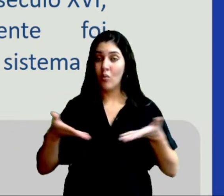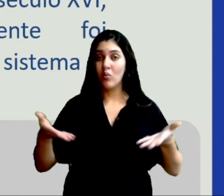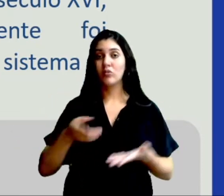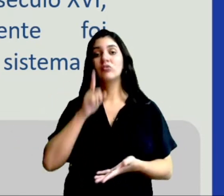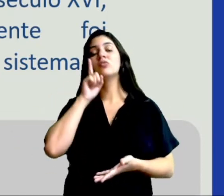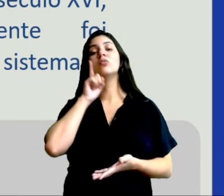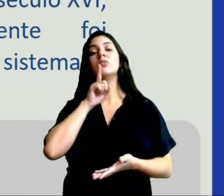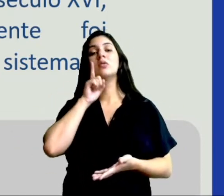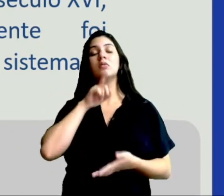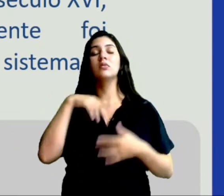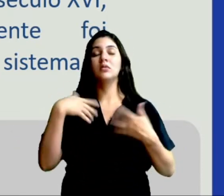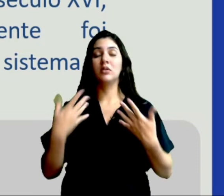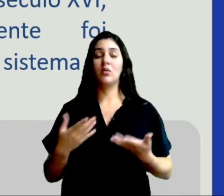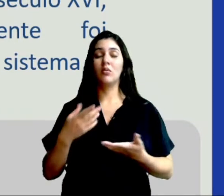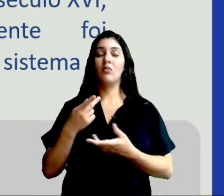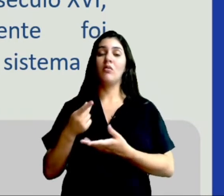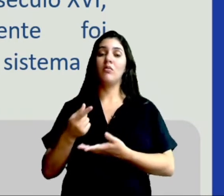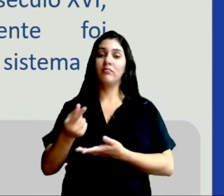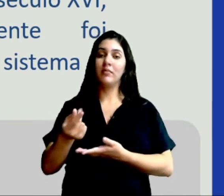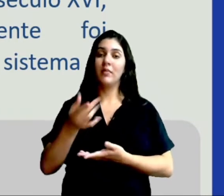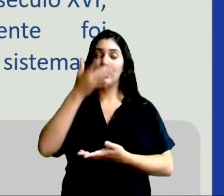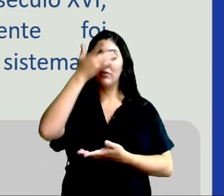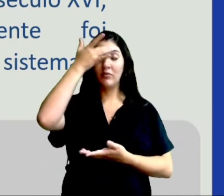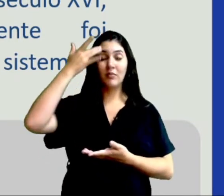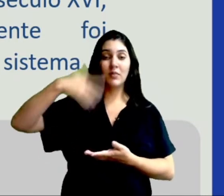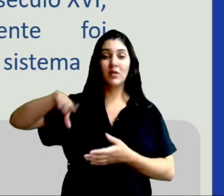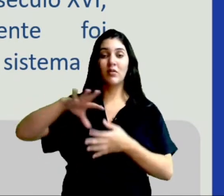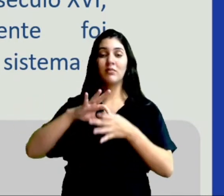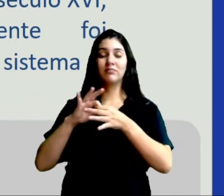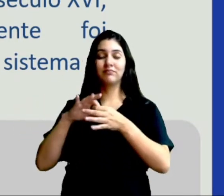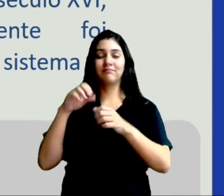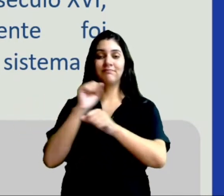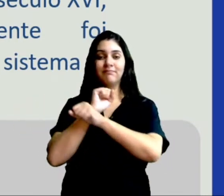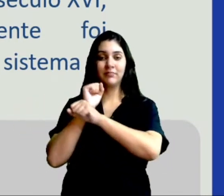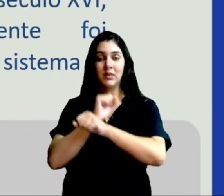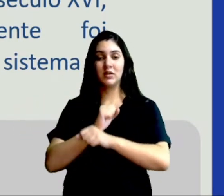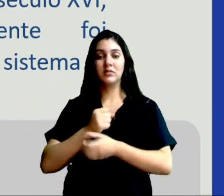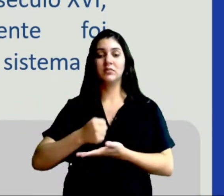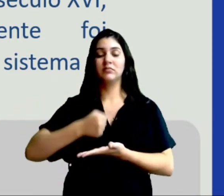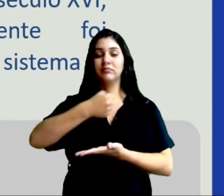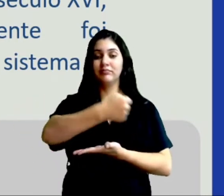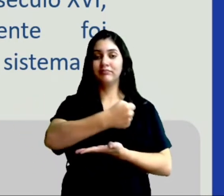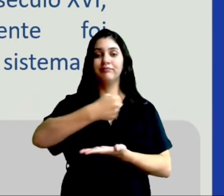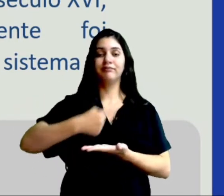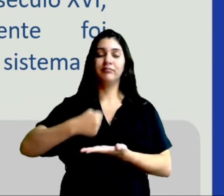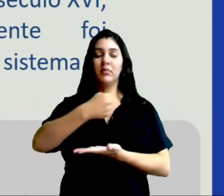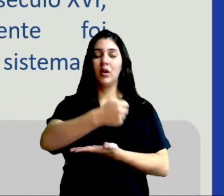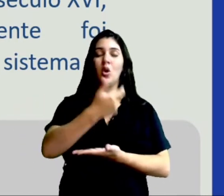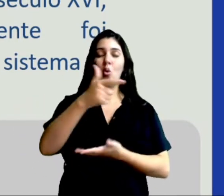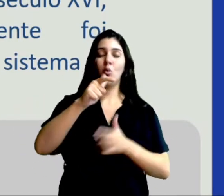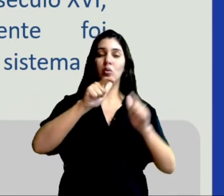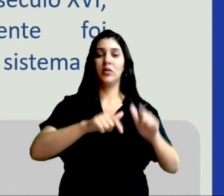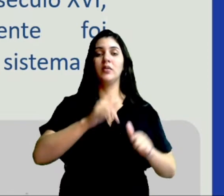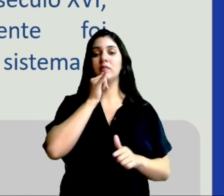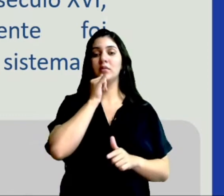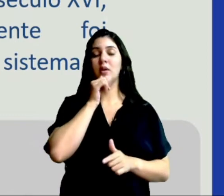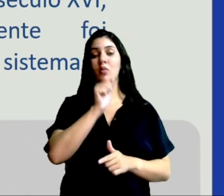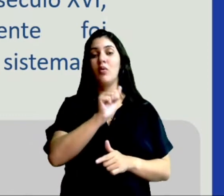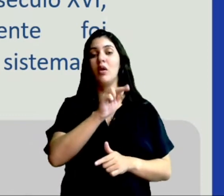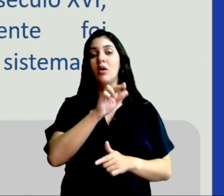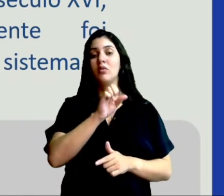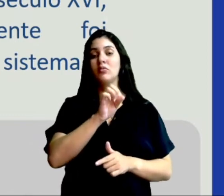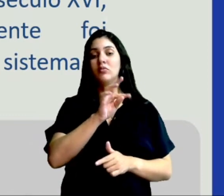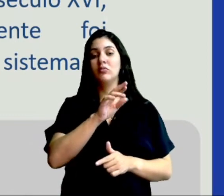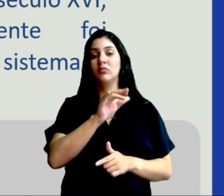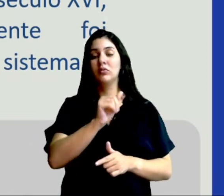desses países, então esses condenados eles passaram a ser levados, né, para a Oceania, iam para a Austrália. Então,